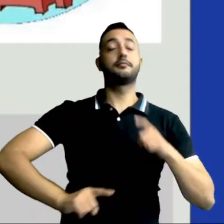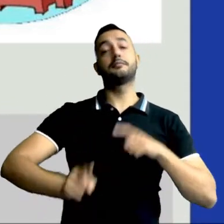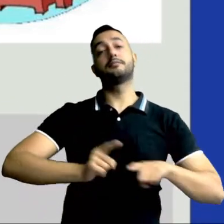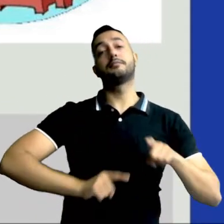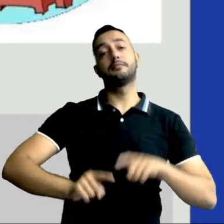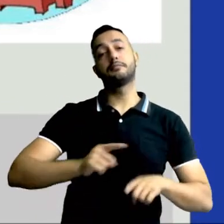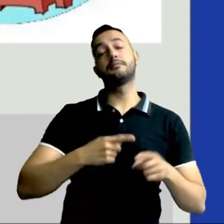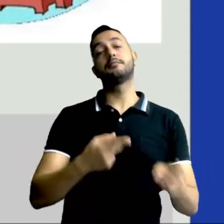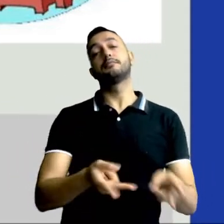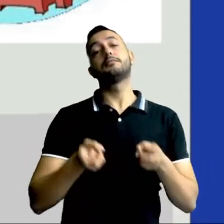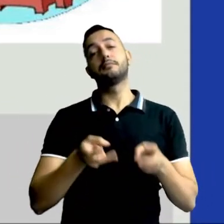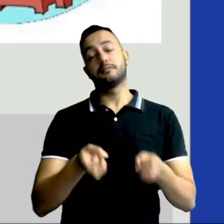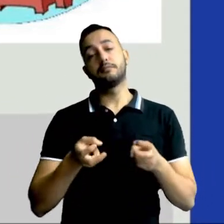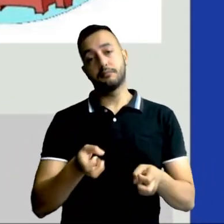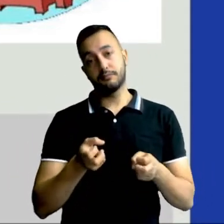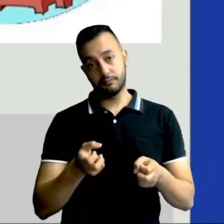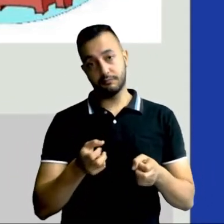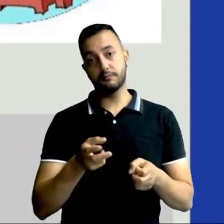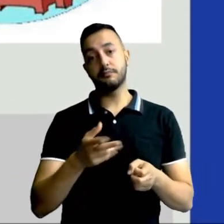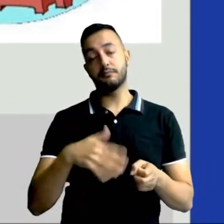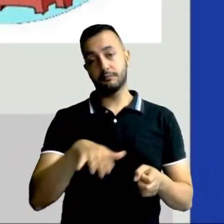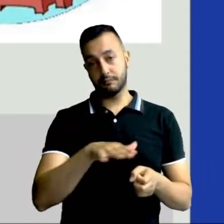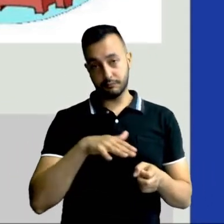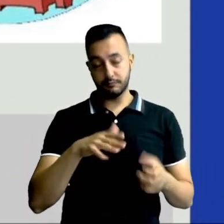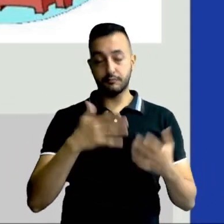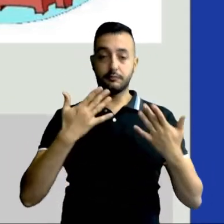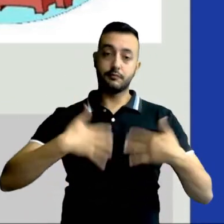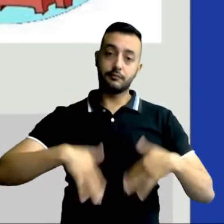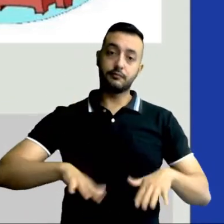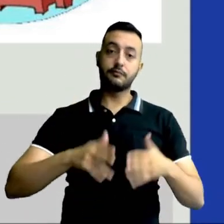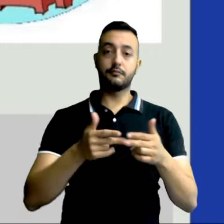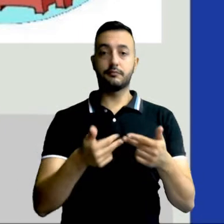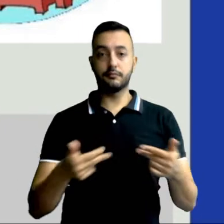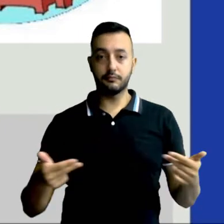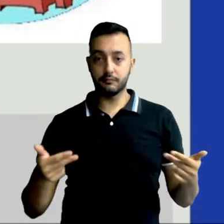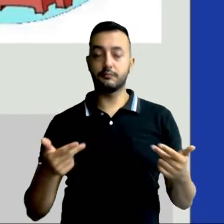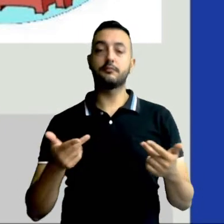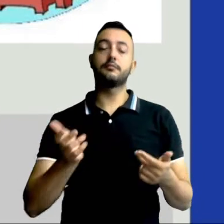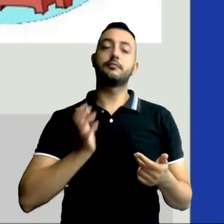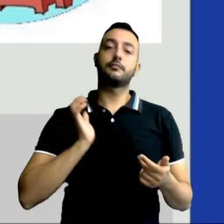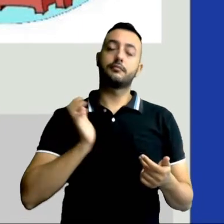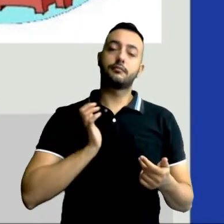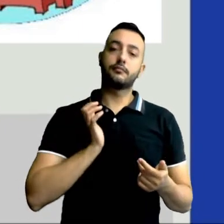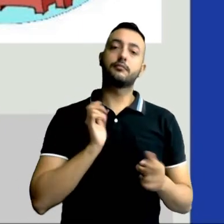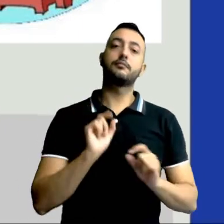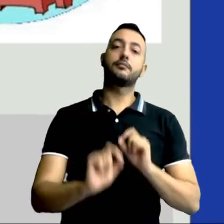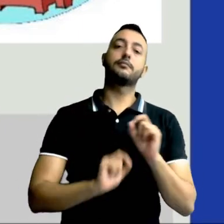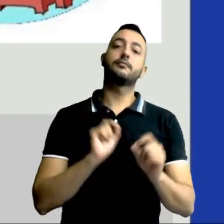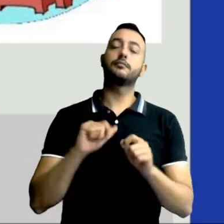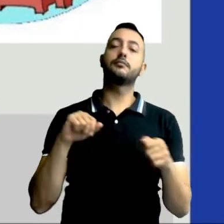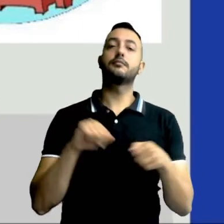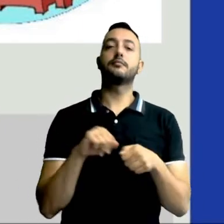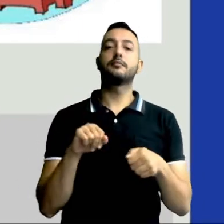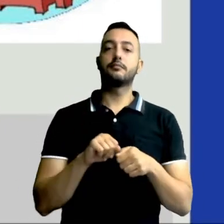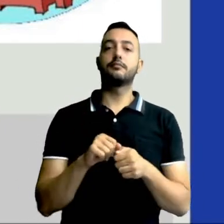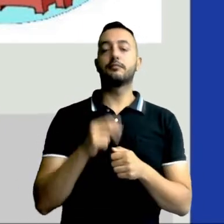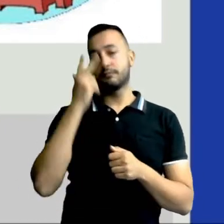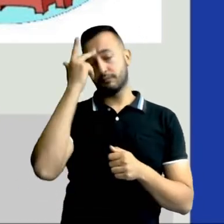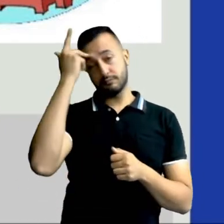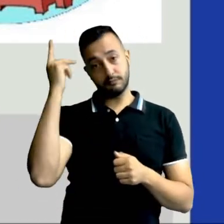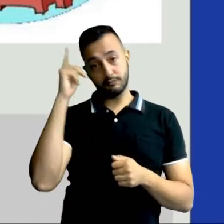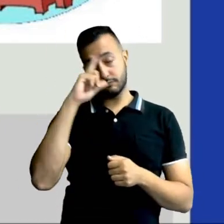e exploração do seu patrimônio natural né e de suas riquezas são feitas por